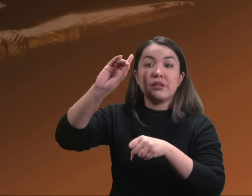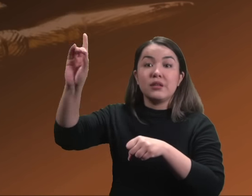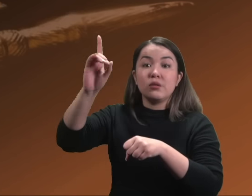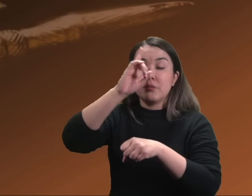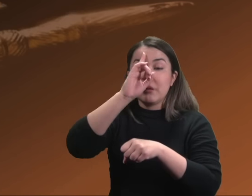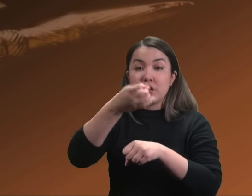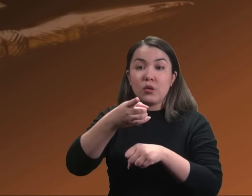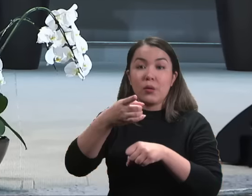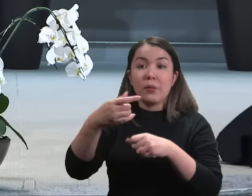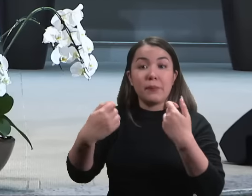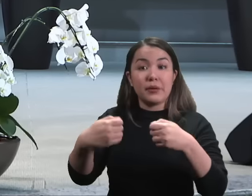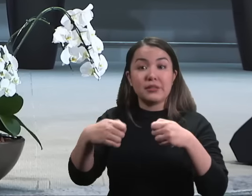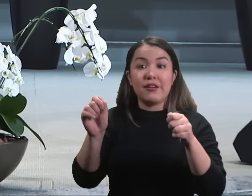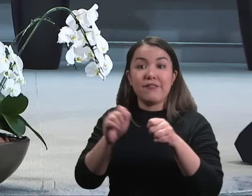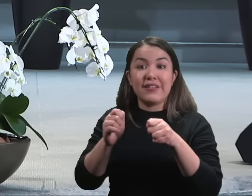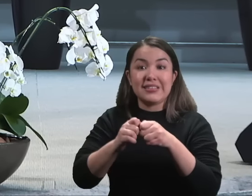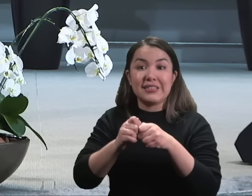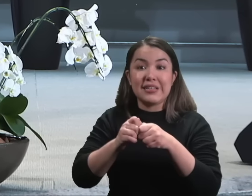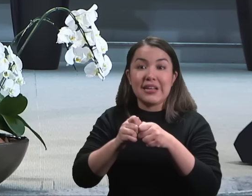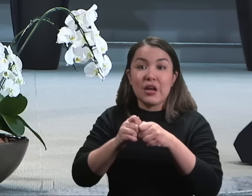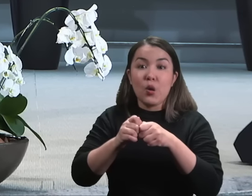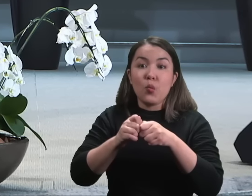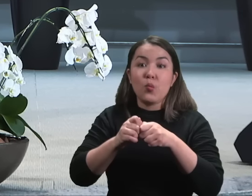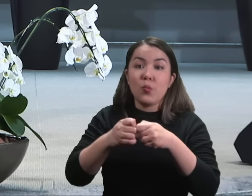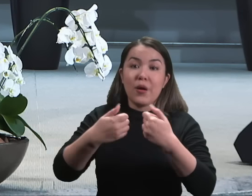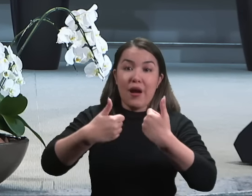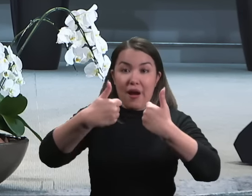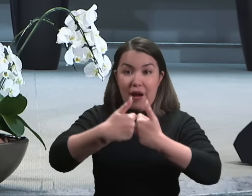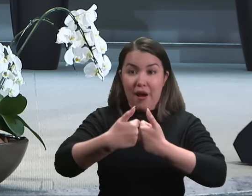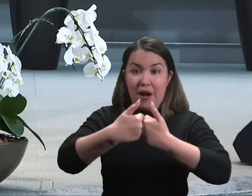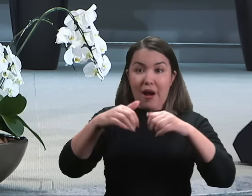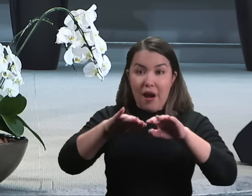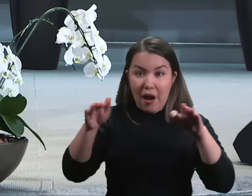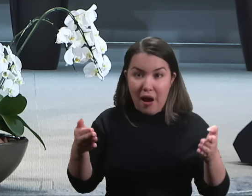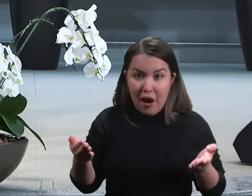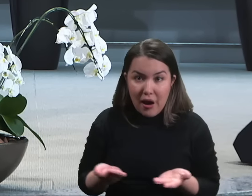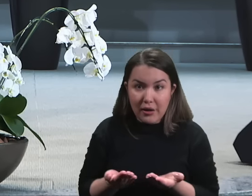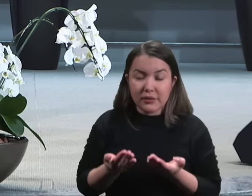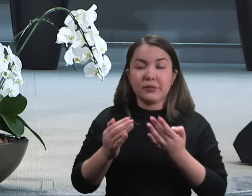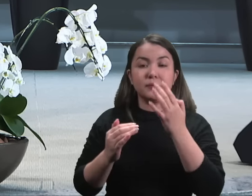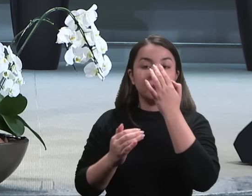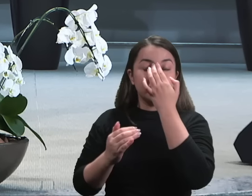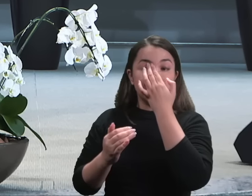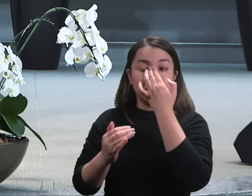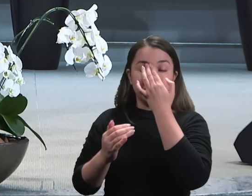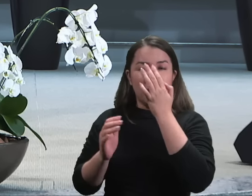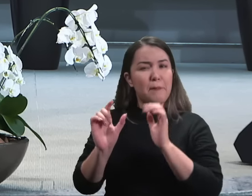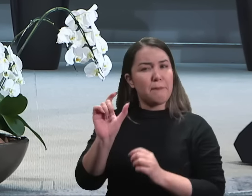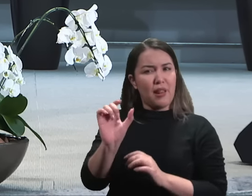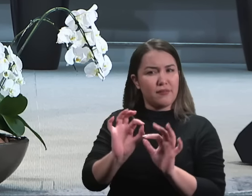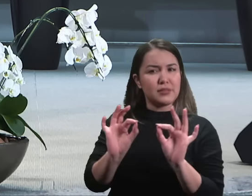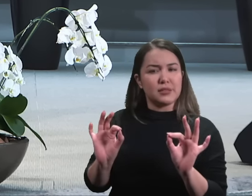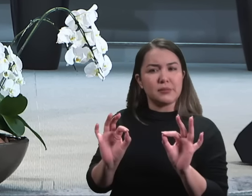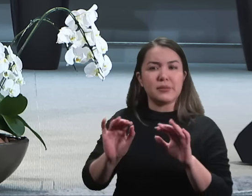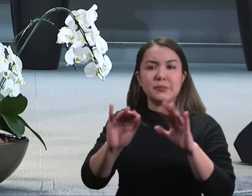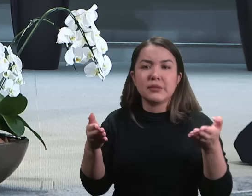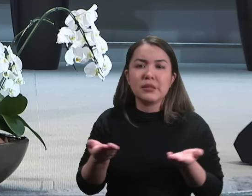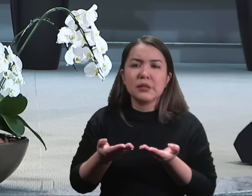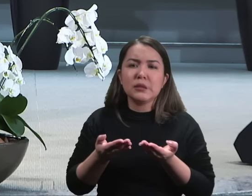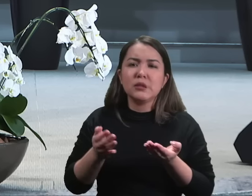arca um um caixote ali vamos usar assim uma palavra mais mais simples de madeira de Acácia